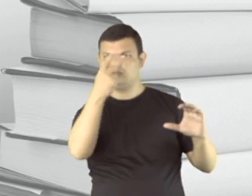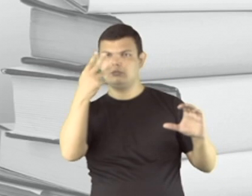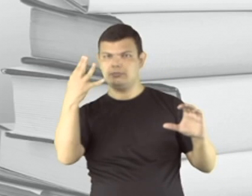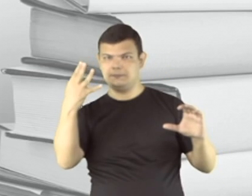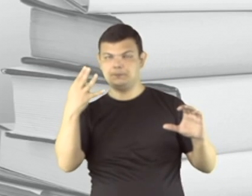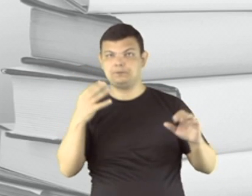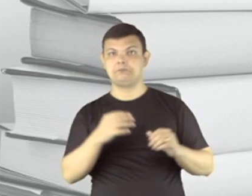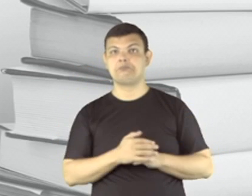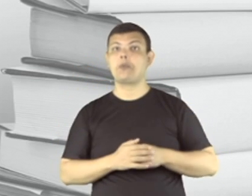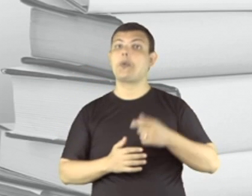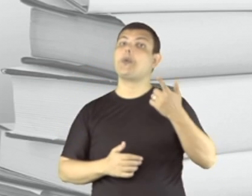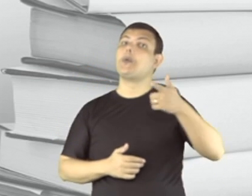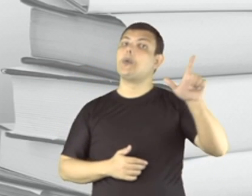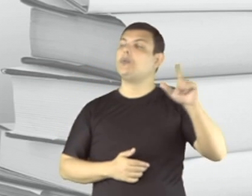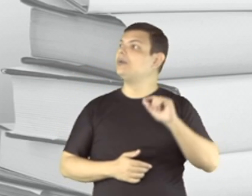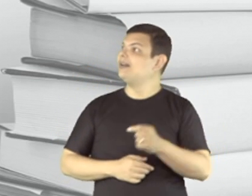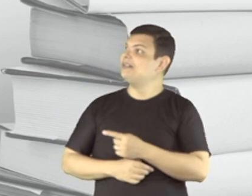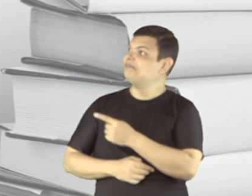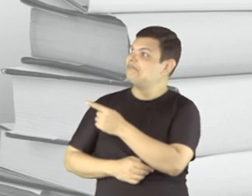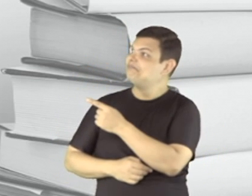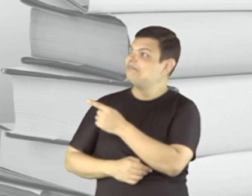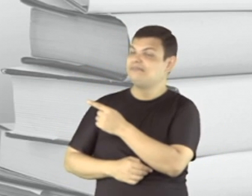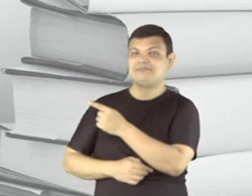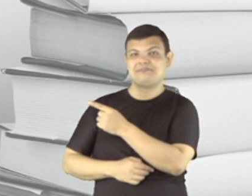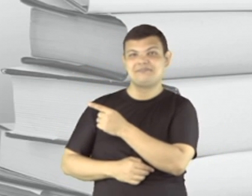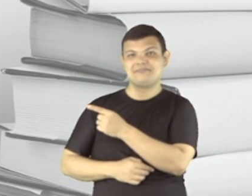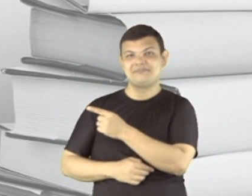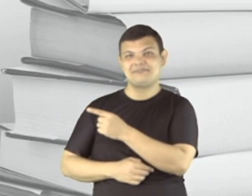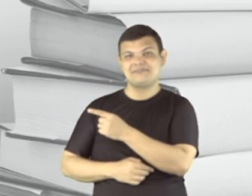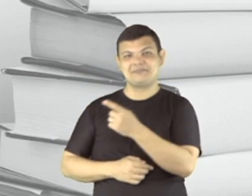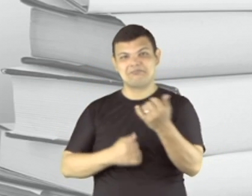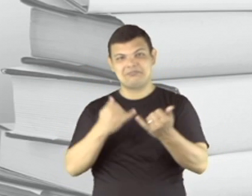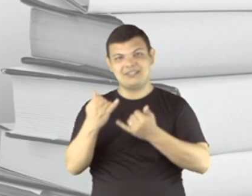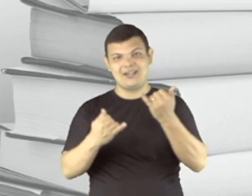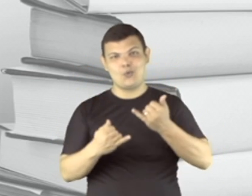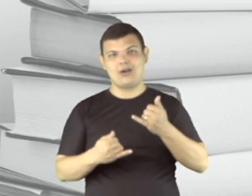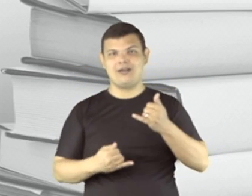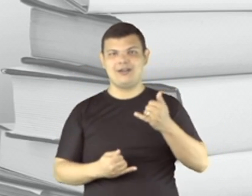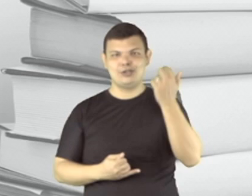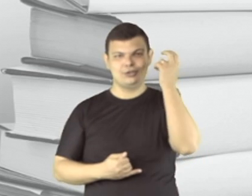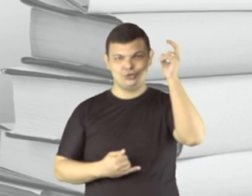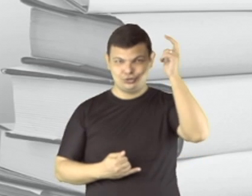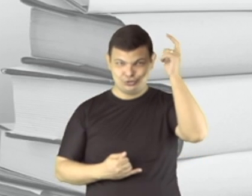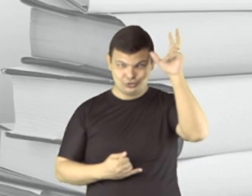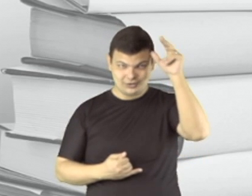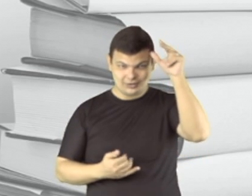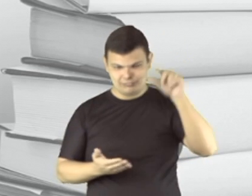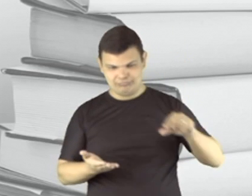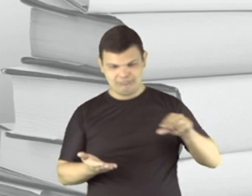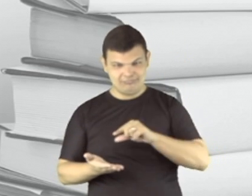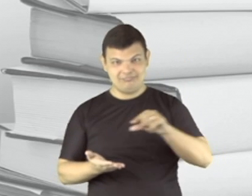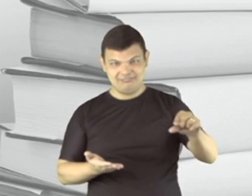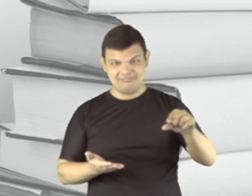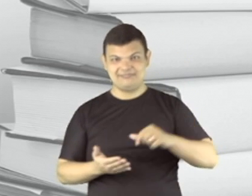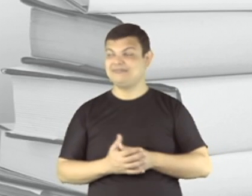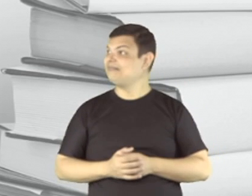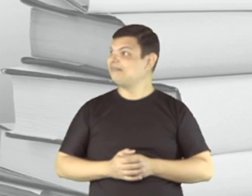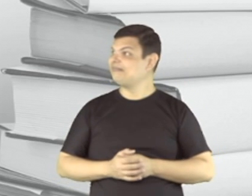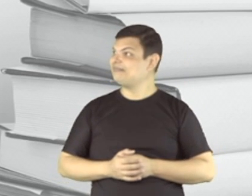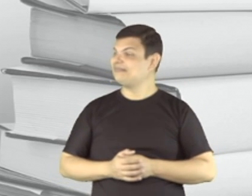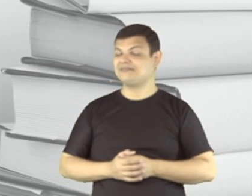aplicação da malha quadriculada, muito bacana. Tem gente que está lembrando, eu gosto muito de xadrez, pratico xadrez. E aqui nós